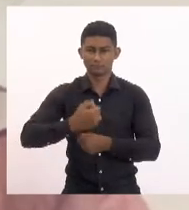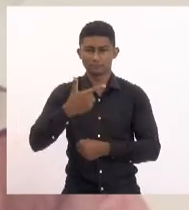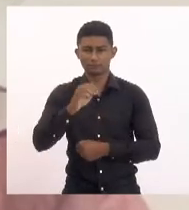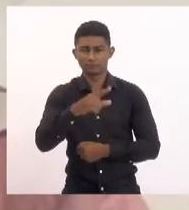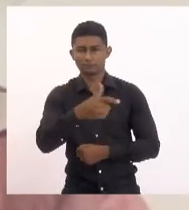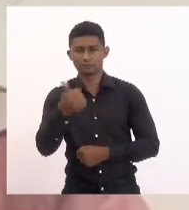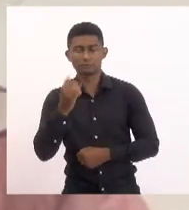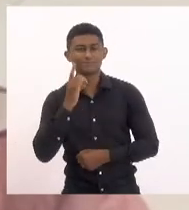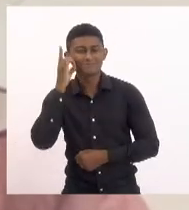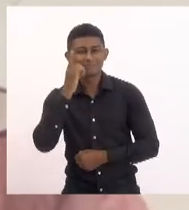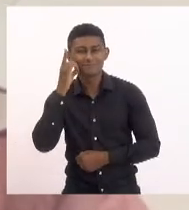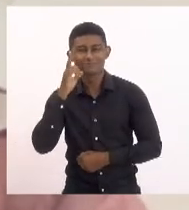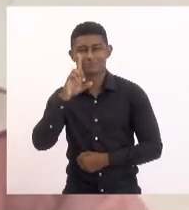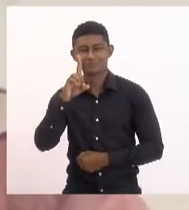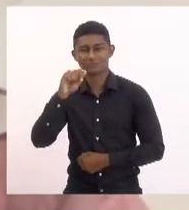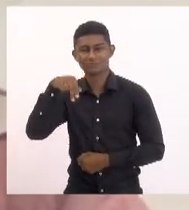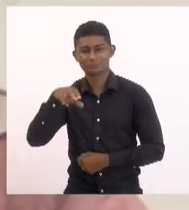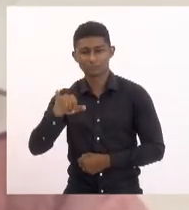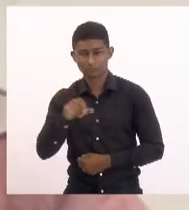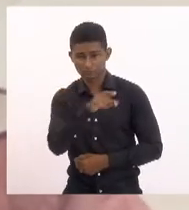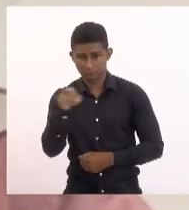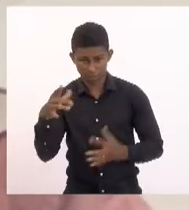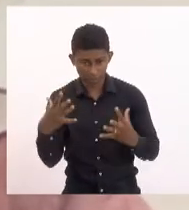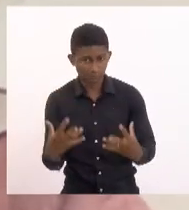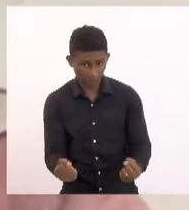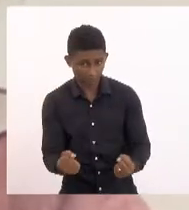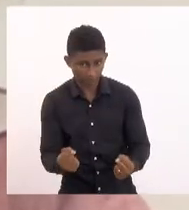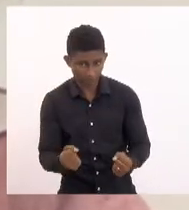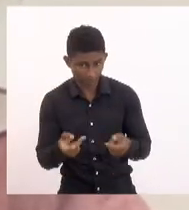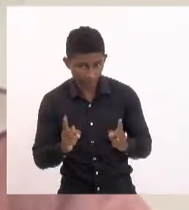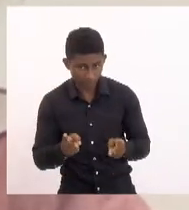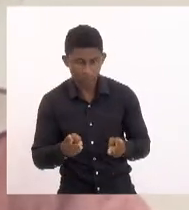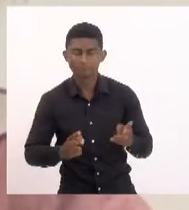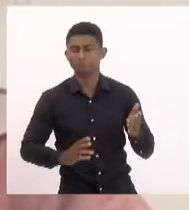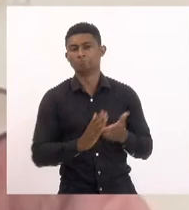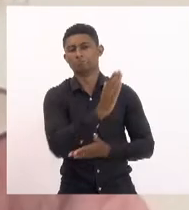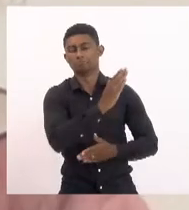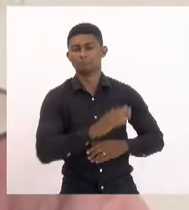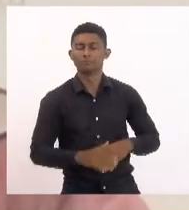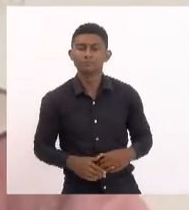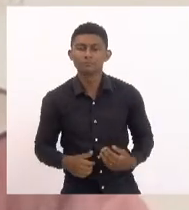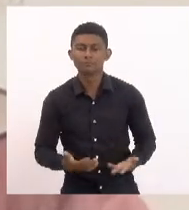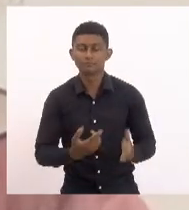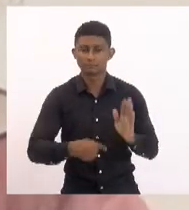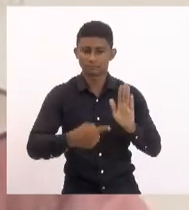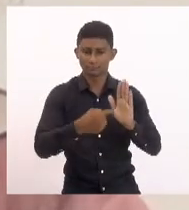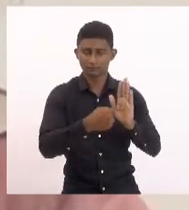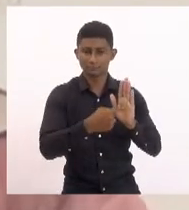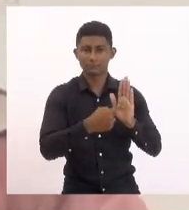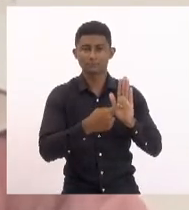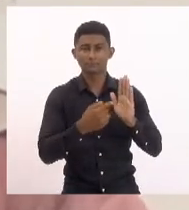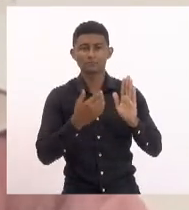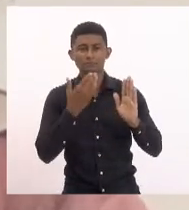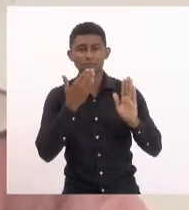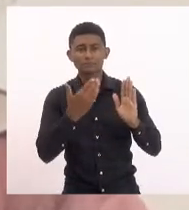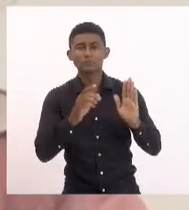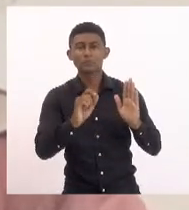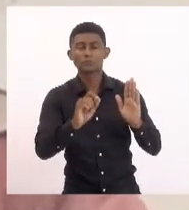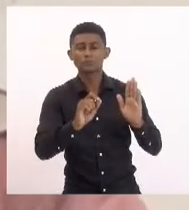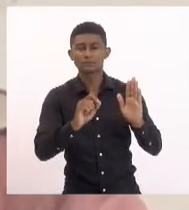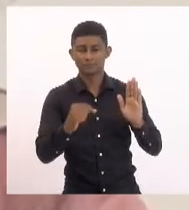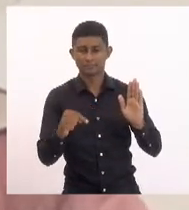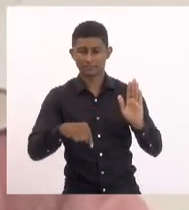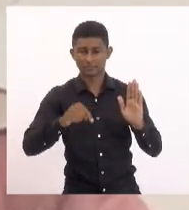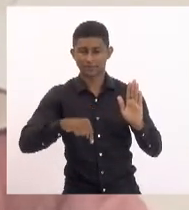5253/2021, da deputada Dani Monteiro. Senhores que aprovam, permaneçam como estão, aprovado. Há sobre a mesa, inclusão na ordem do